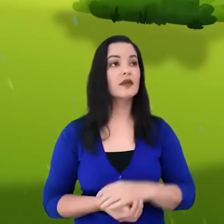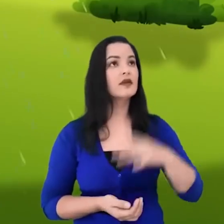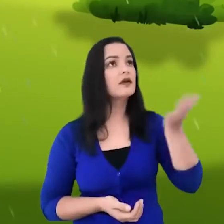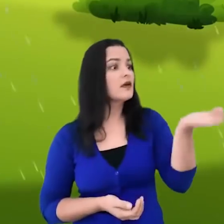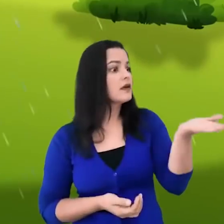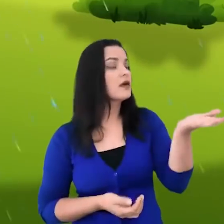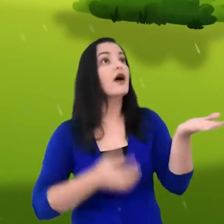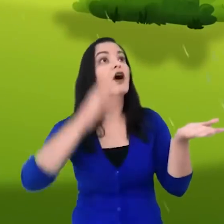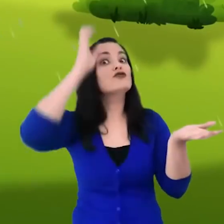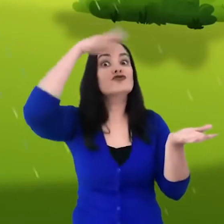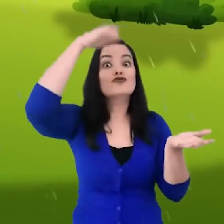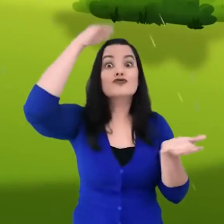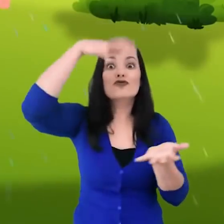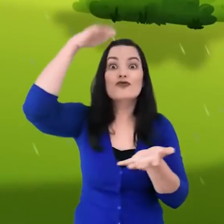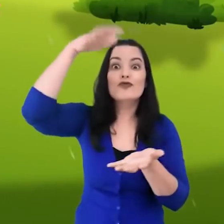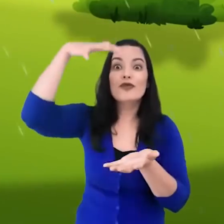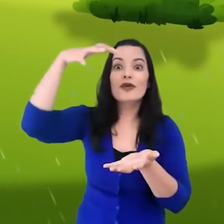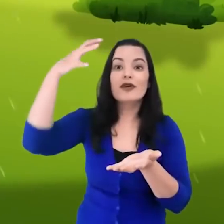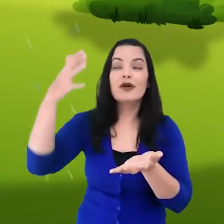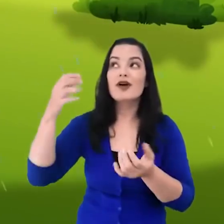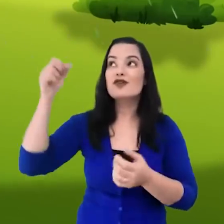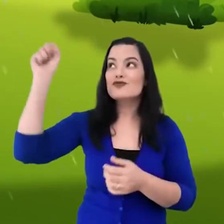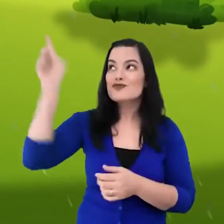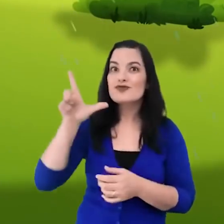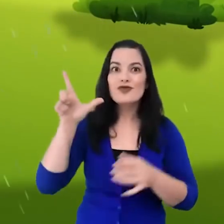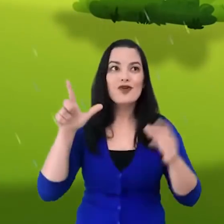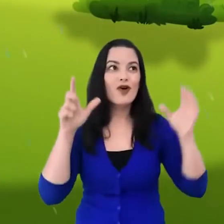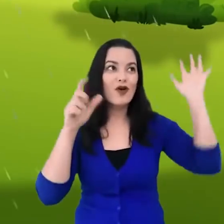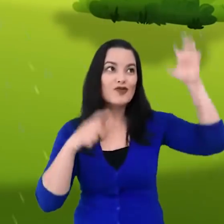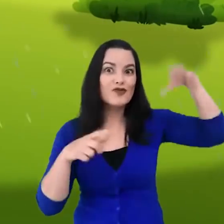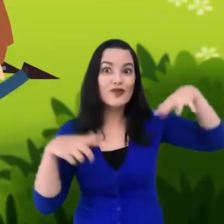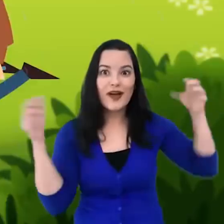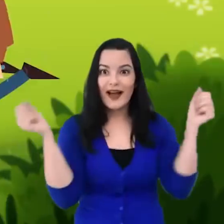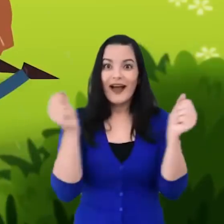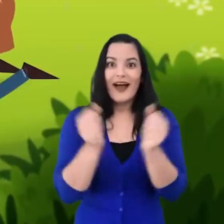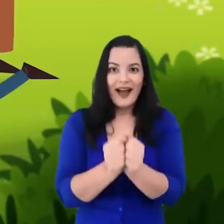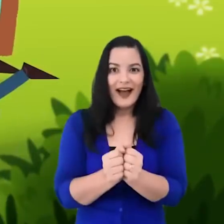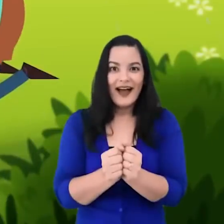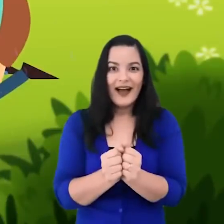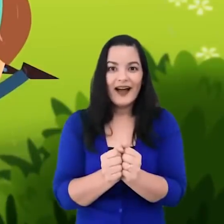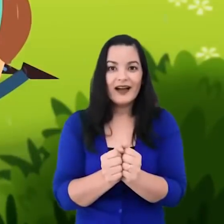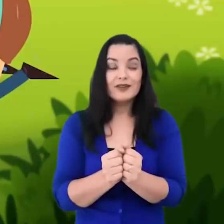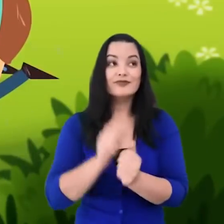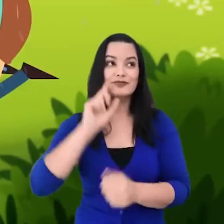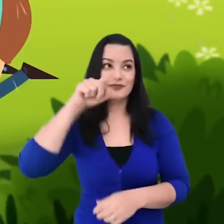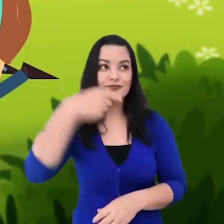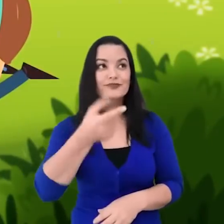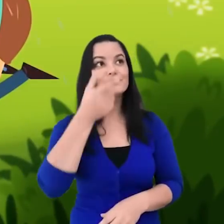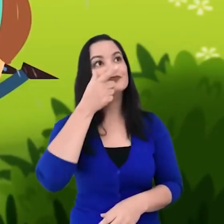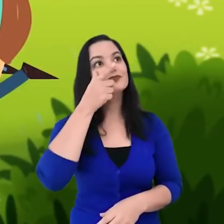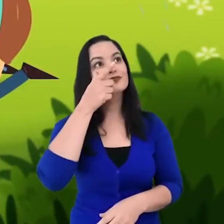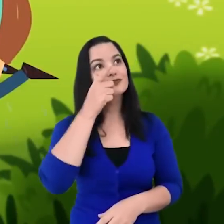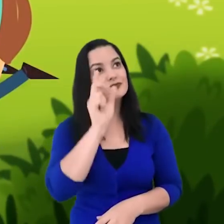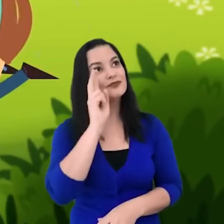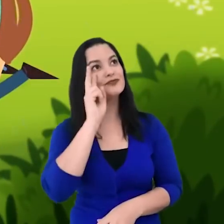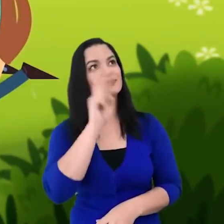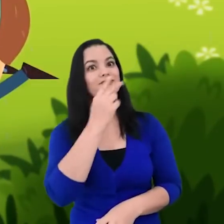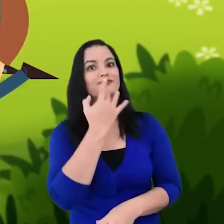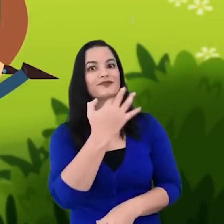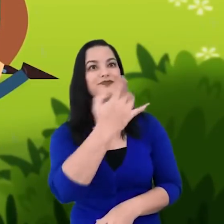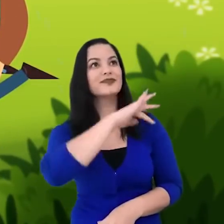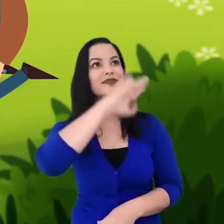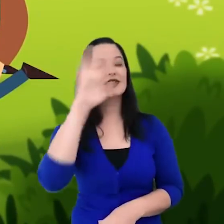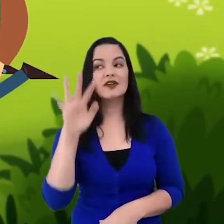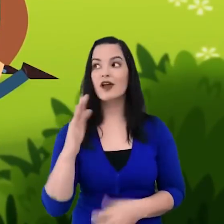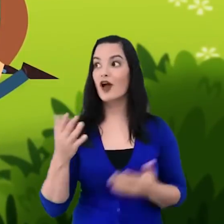É chuva! Sol e chuva ao mesmo tempo! Logo mais, vamos poder ver um arco-íris. O